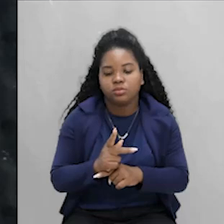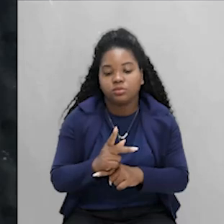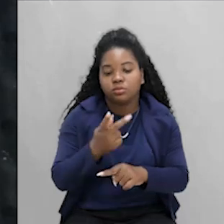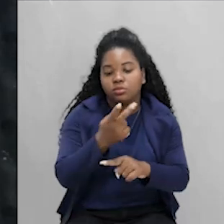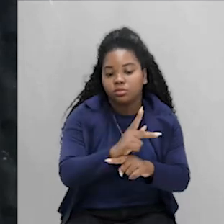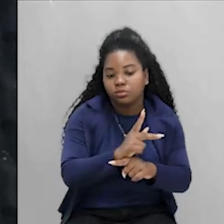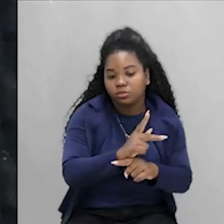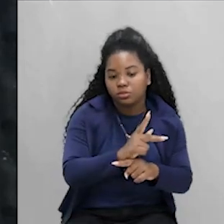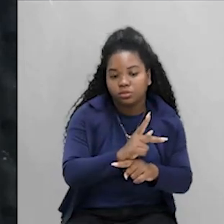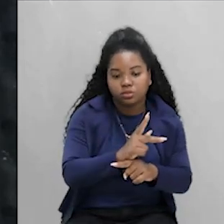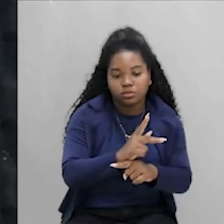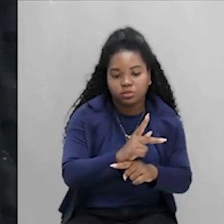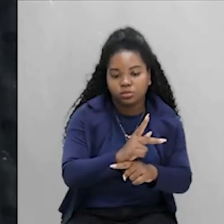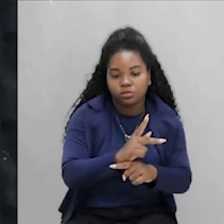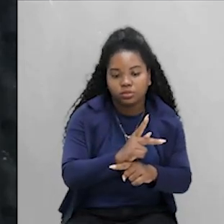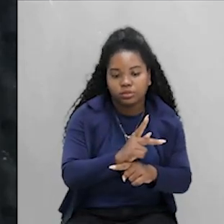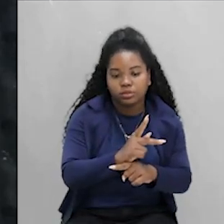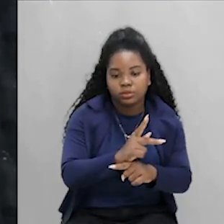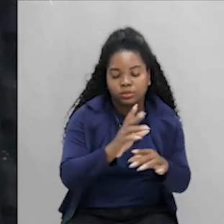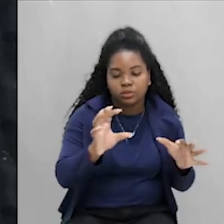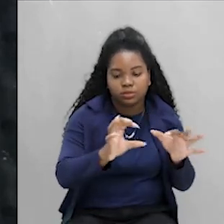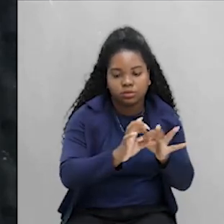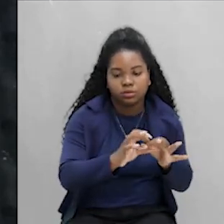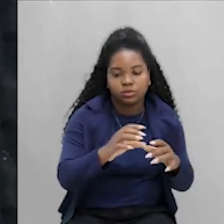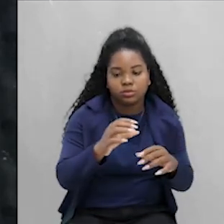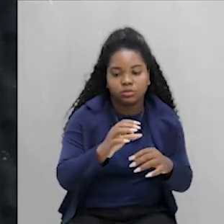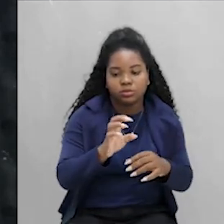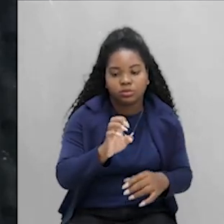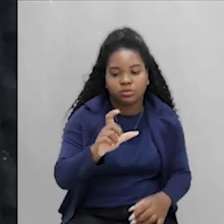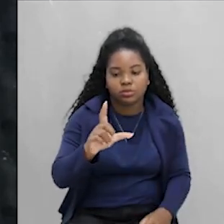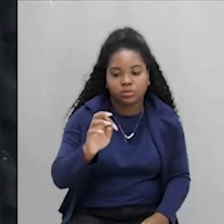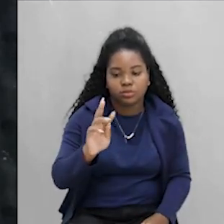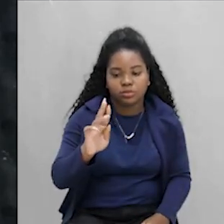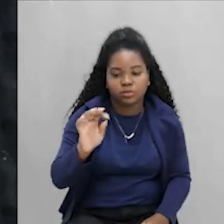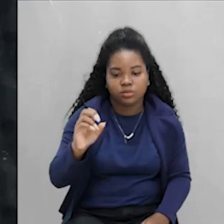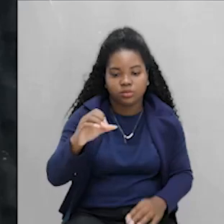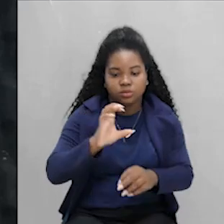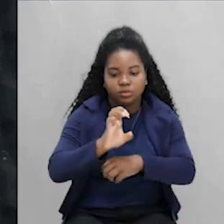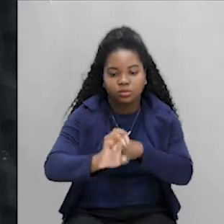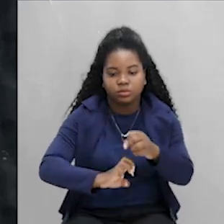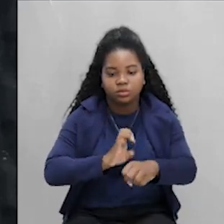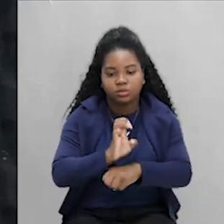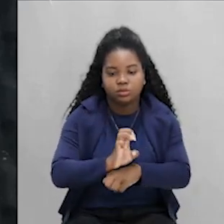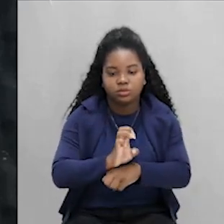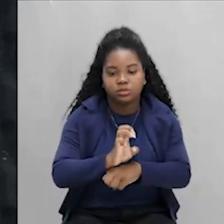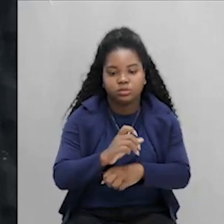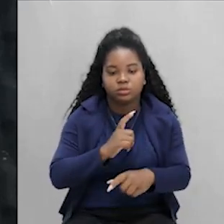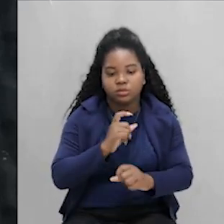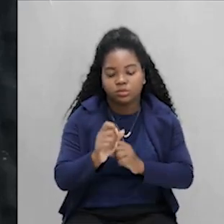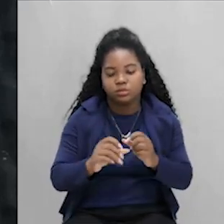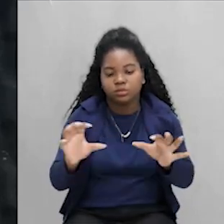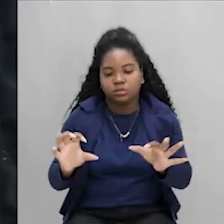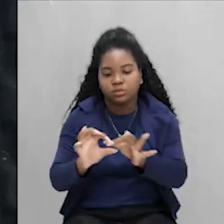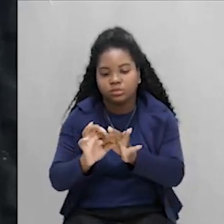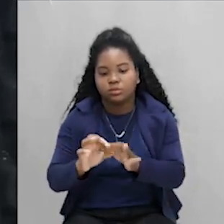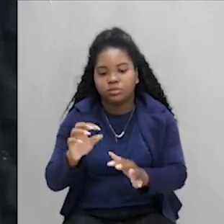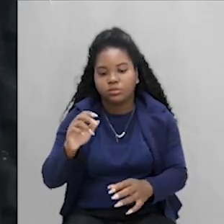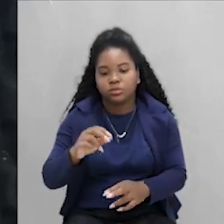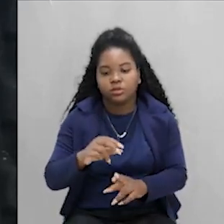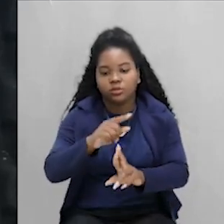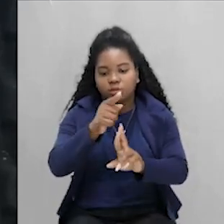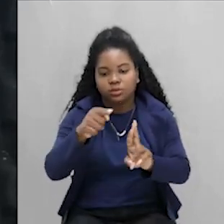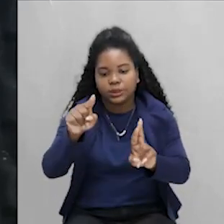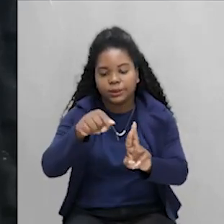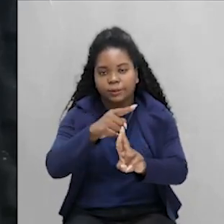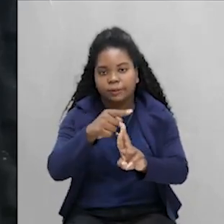hidrogênio ele não vai sair com os elétrons então esses elétrons eles vão gerar uma ligação pi ou seja